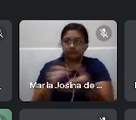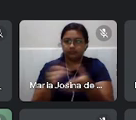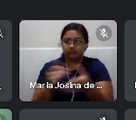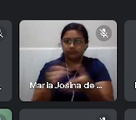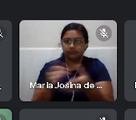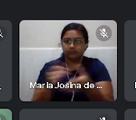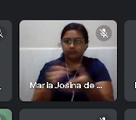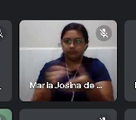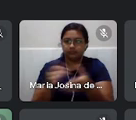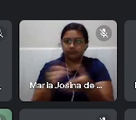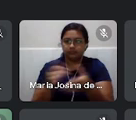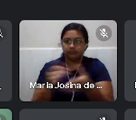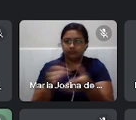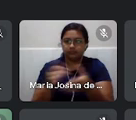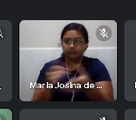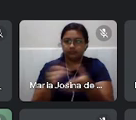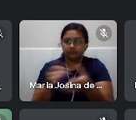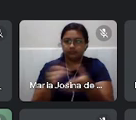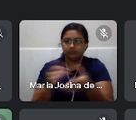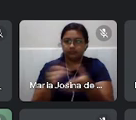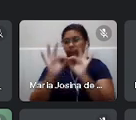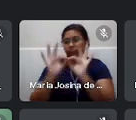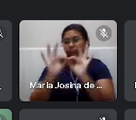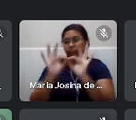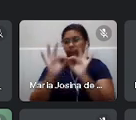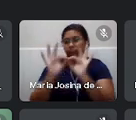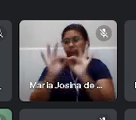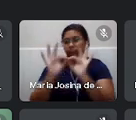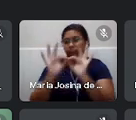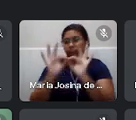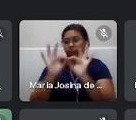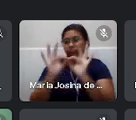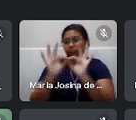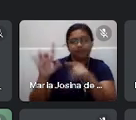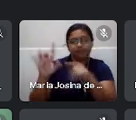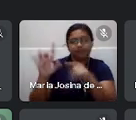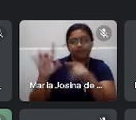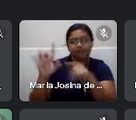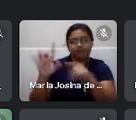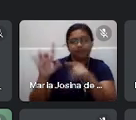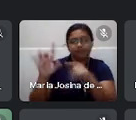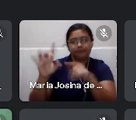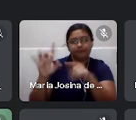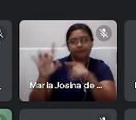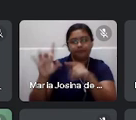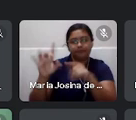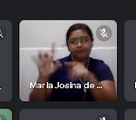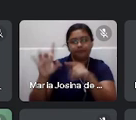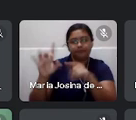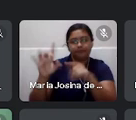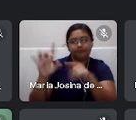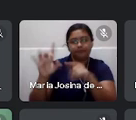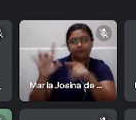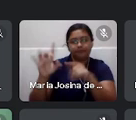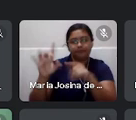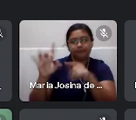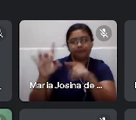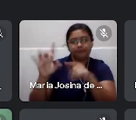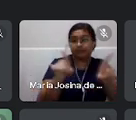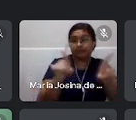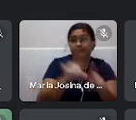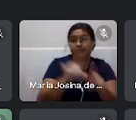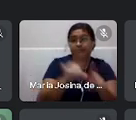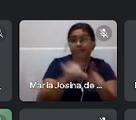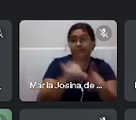do diâmetro D, nessa minha construção. E eu posso fazer em função do L, tá?